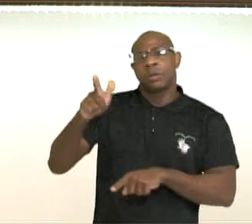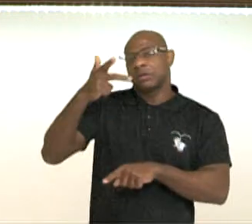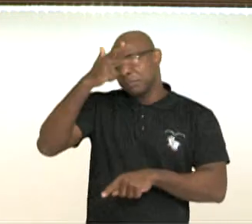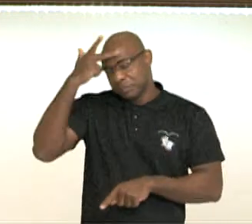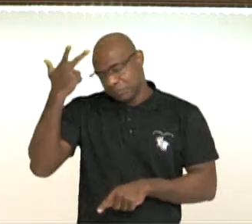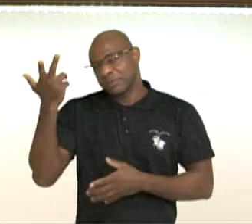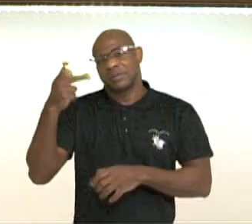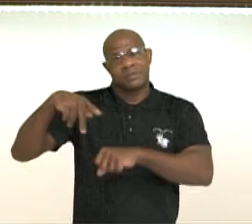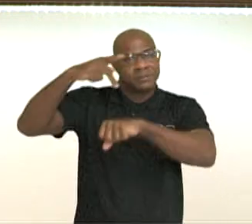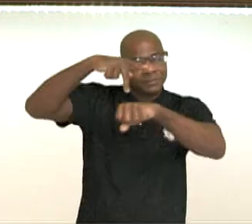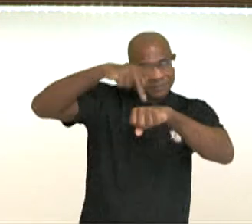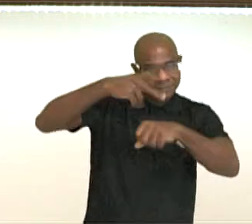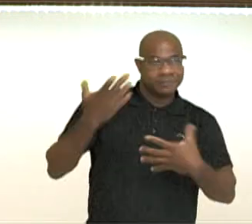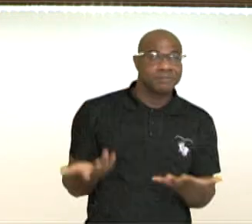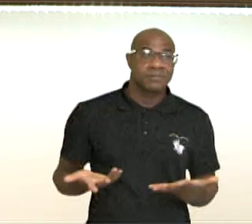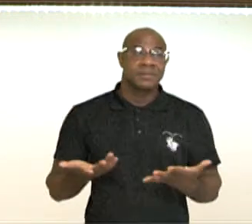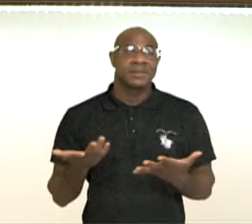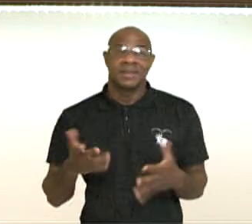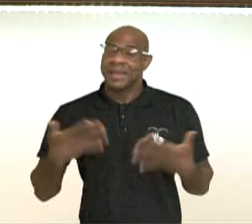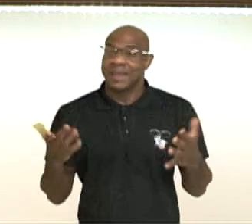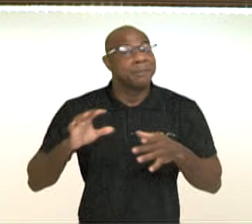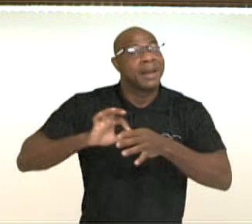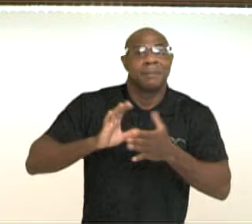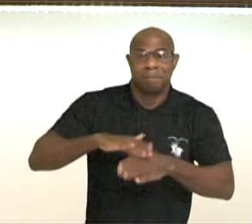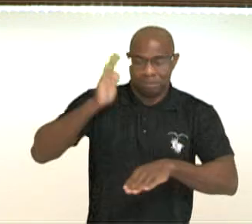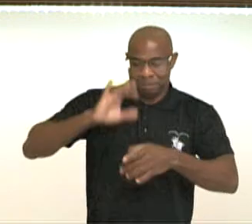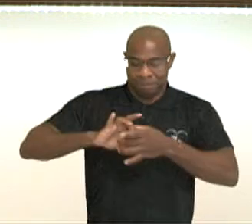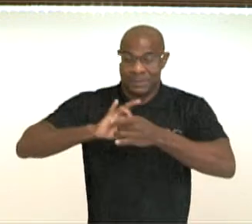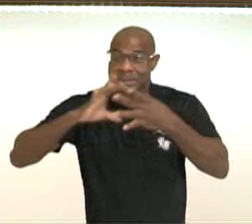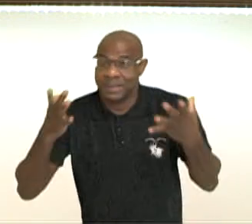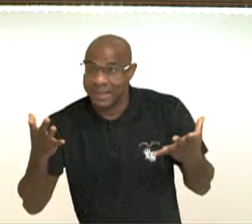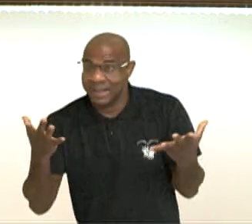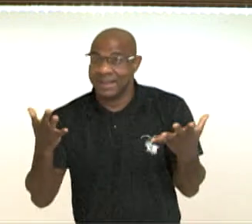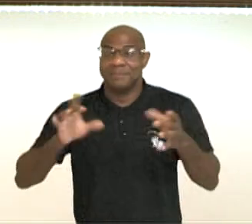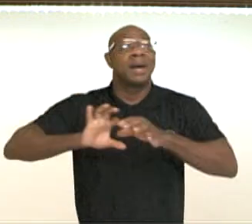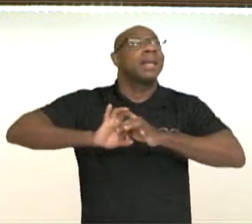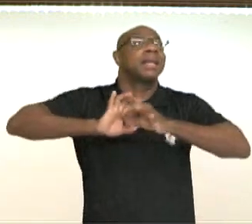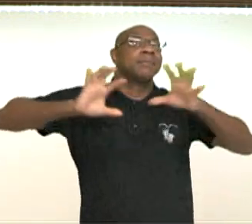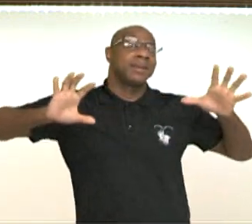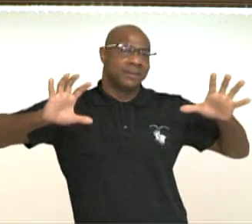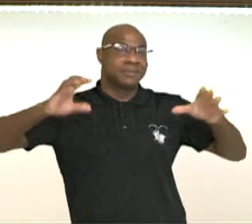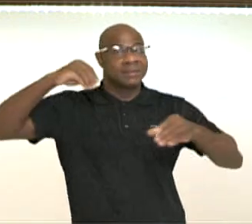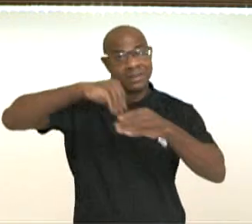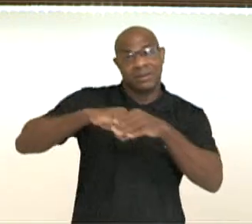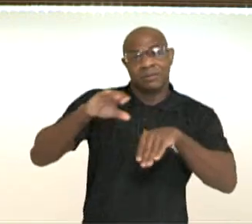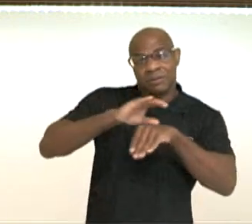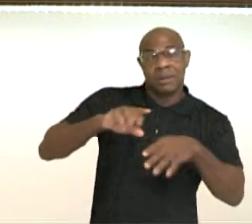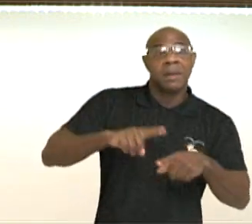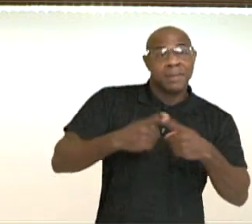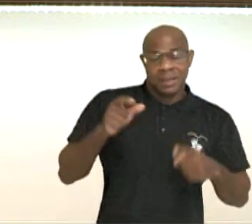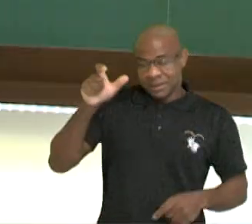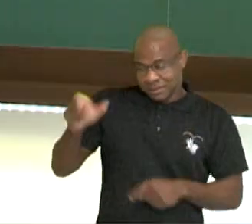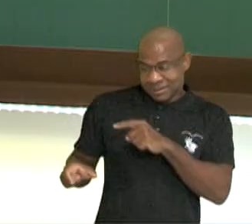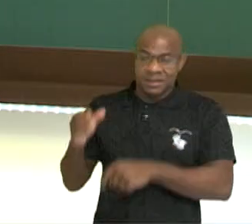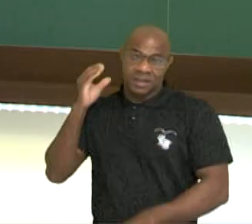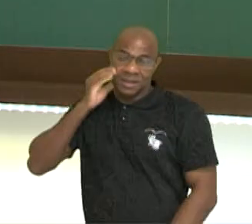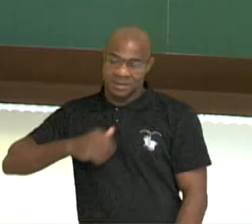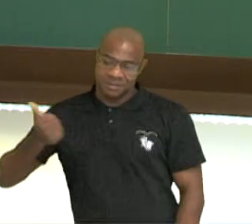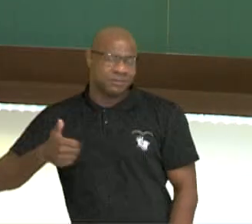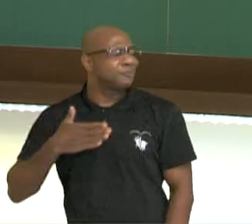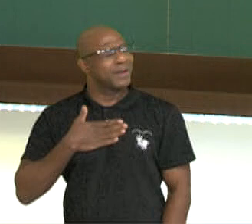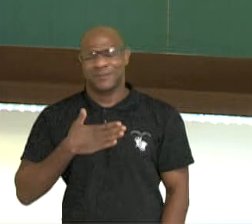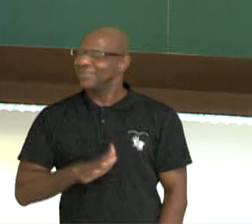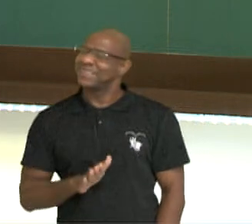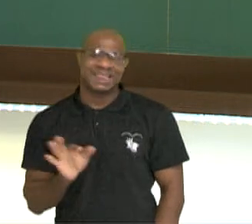da nação. Era um ideal mais liberal, dentro dessa Constituição. Só que o Dom Pedro I não vai gostar